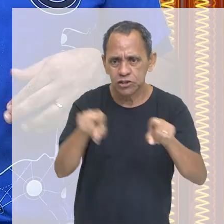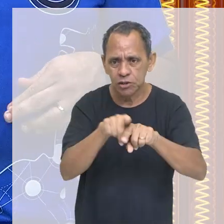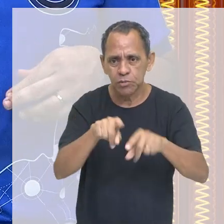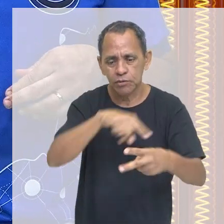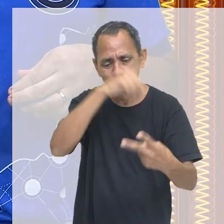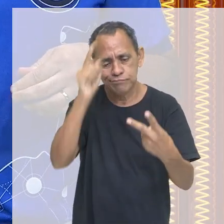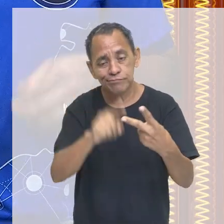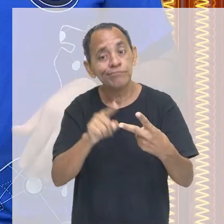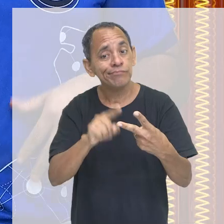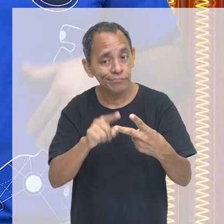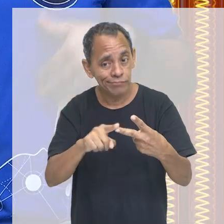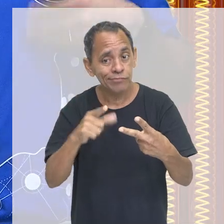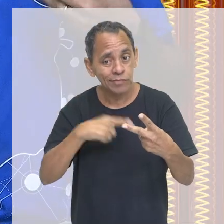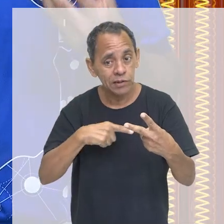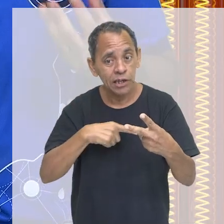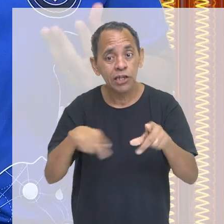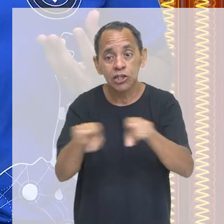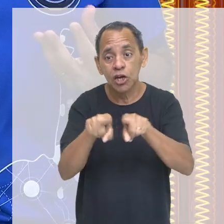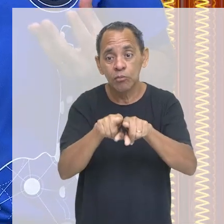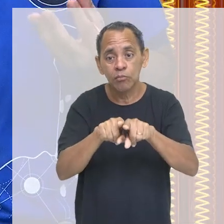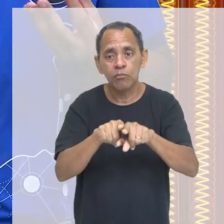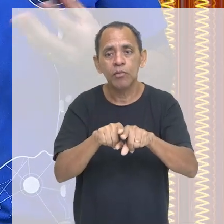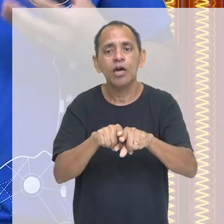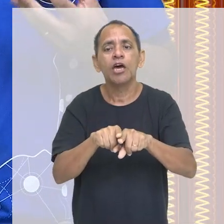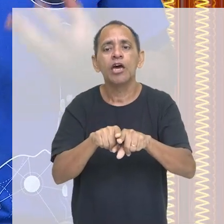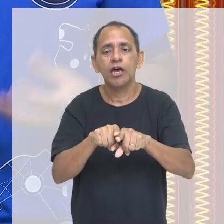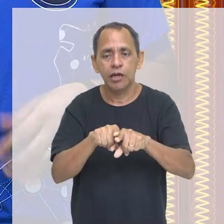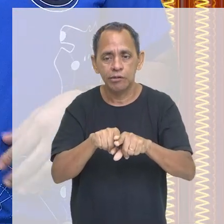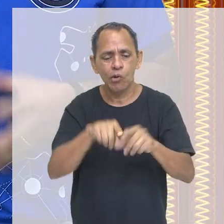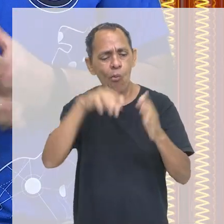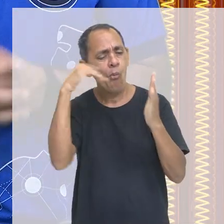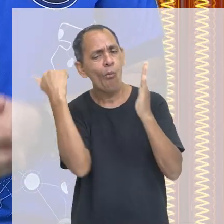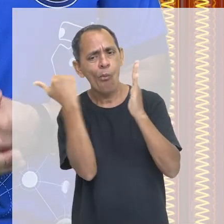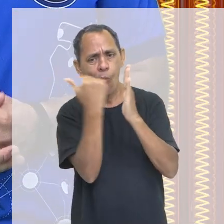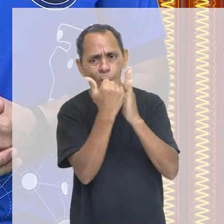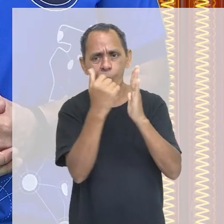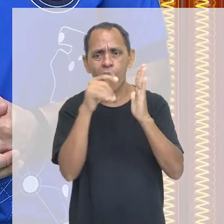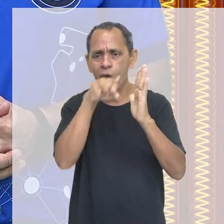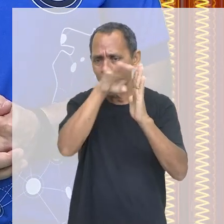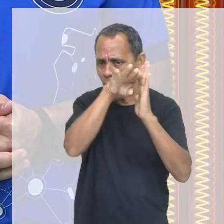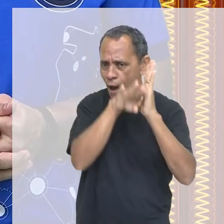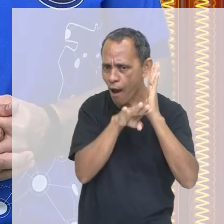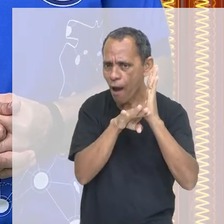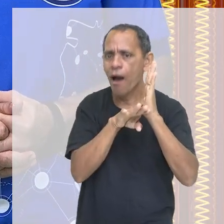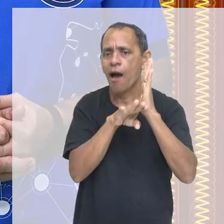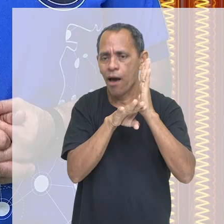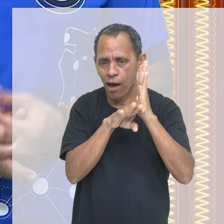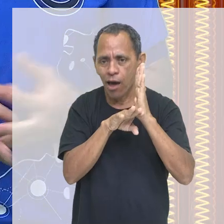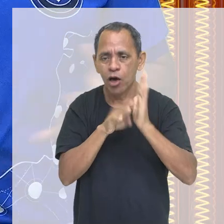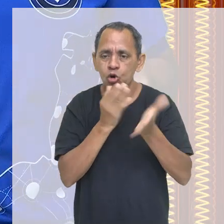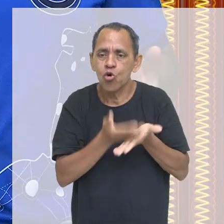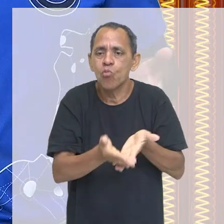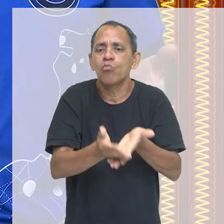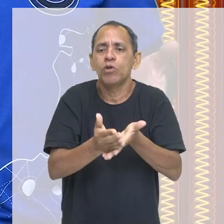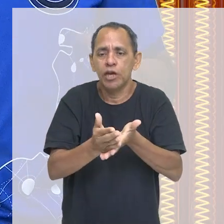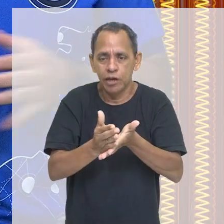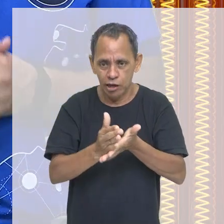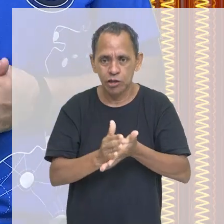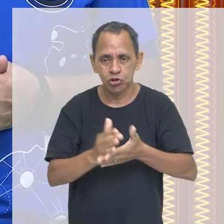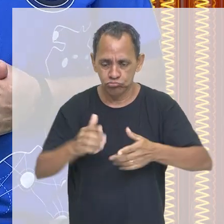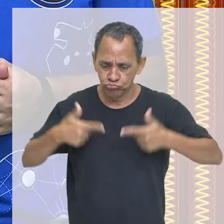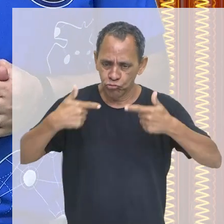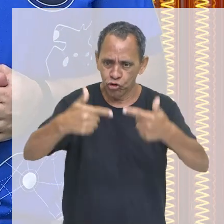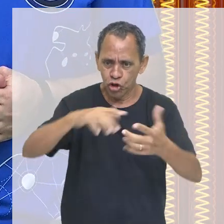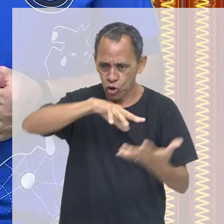pan-eslavismo ele também vai ser um dos fatores que vai culminar com a eclosão da Primeira Guerra Mundial. Vamos lá, o que é o